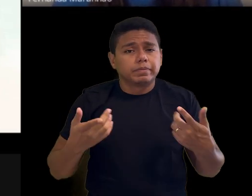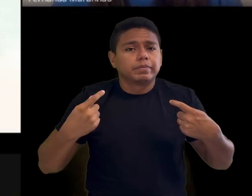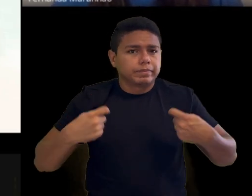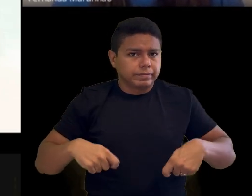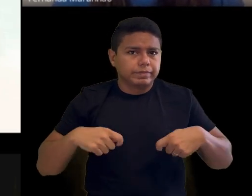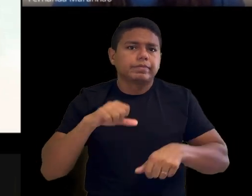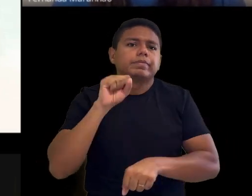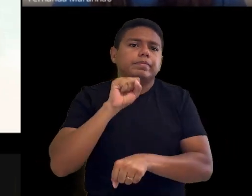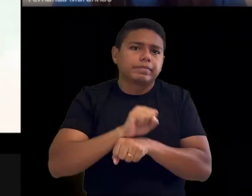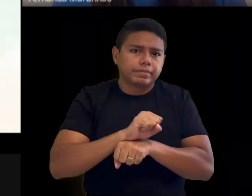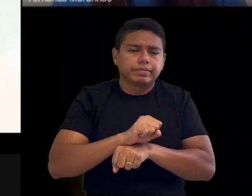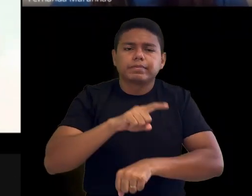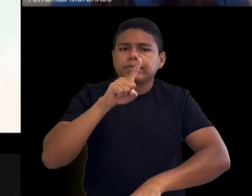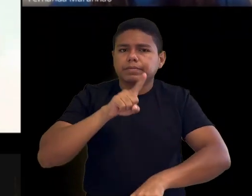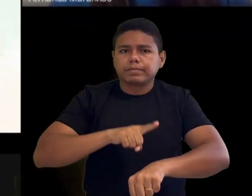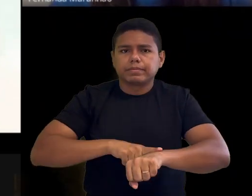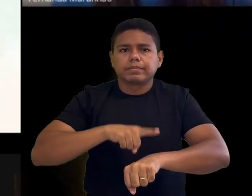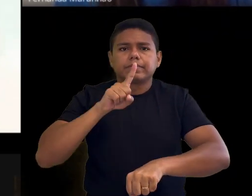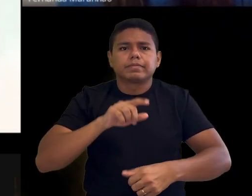gestação.